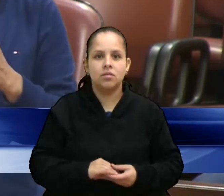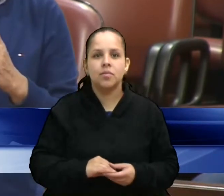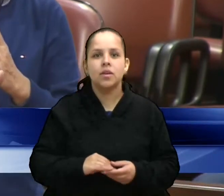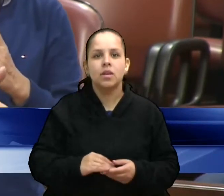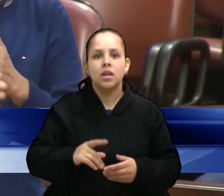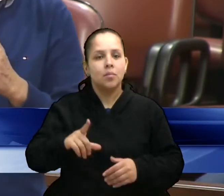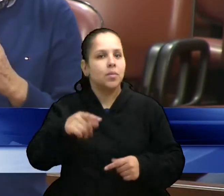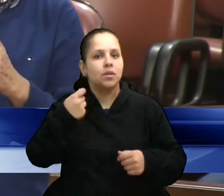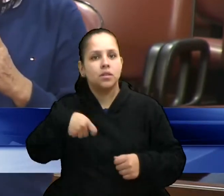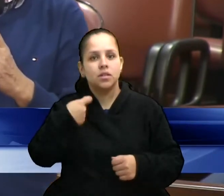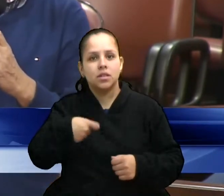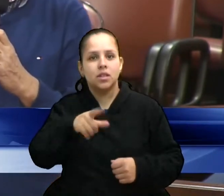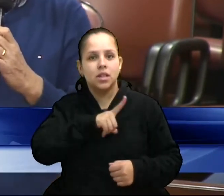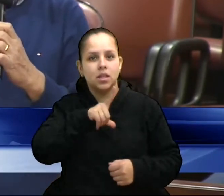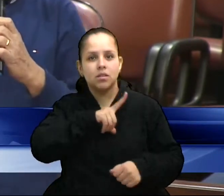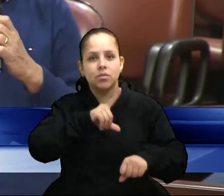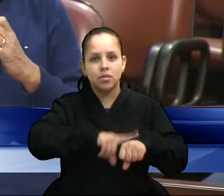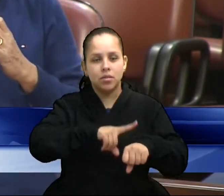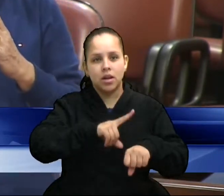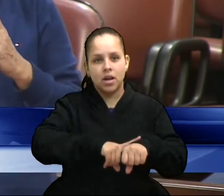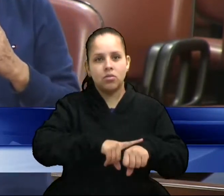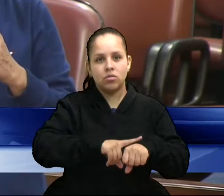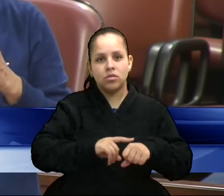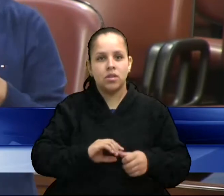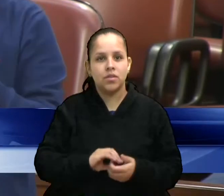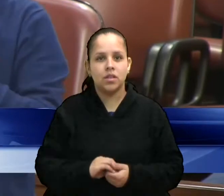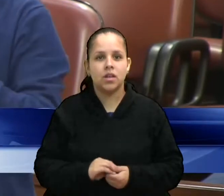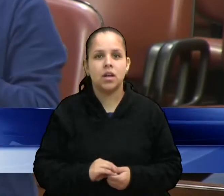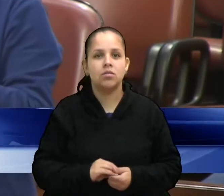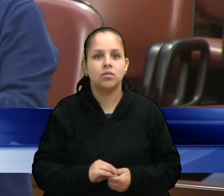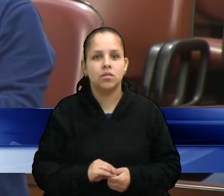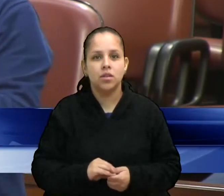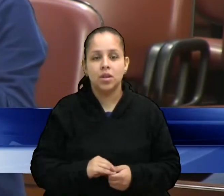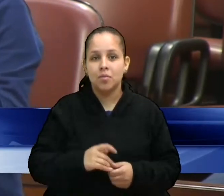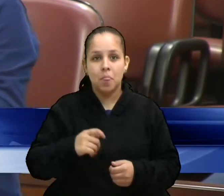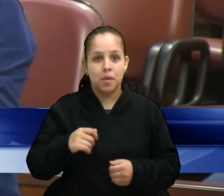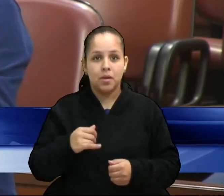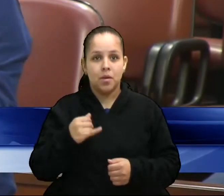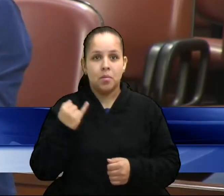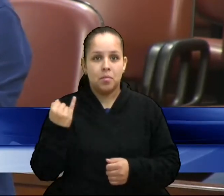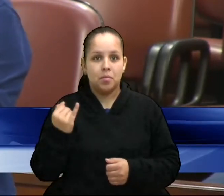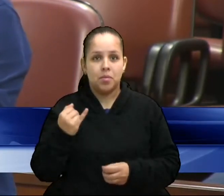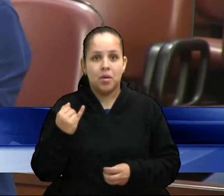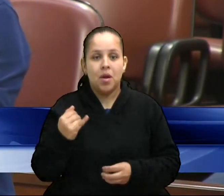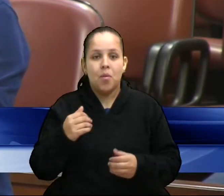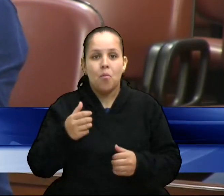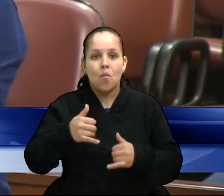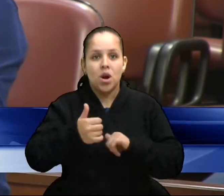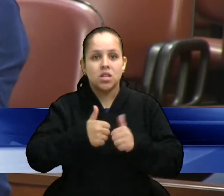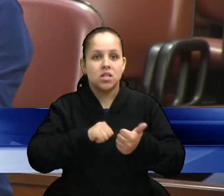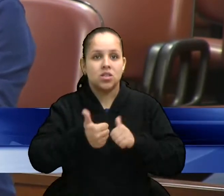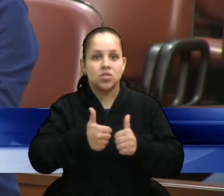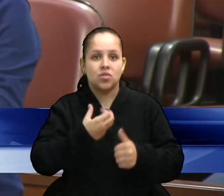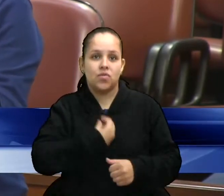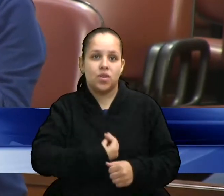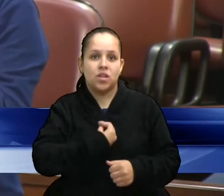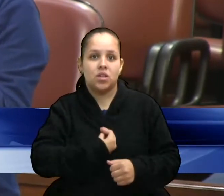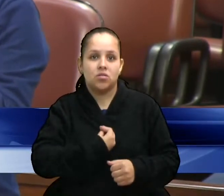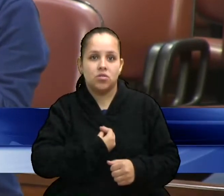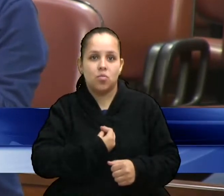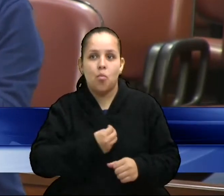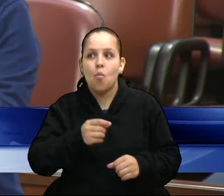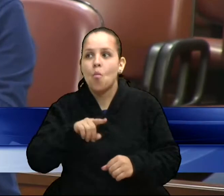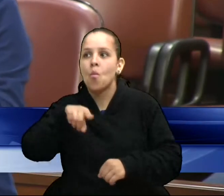tem prazo. Por que um programa desse não pode ser prazo se nós estamos falando o quê? Priorizar a qualidade de vida de quem? De quem mora nessa cidade,